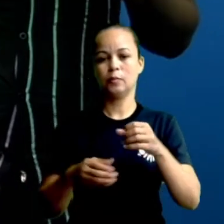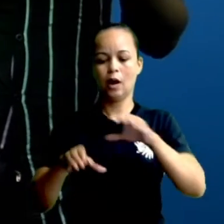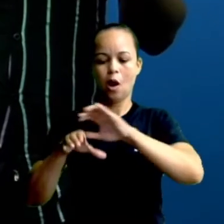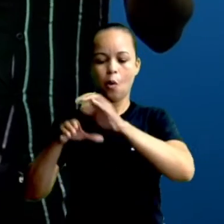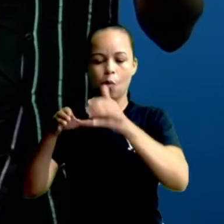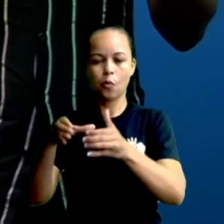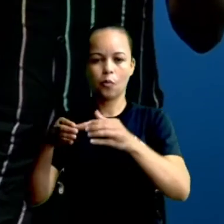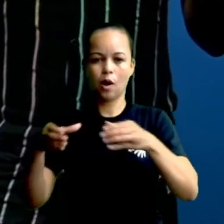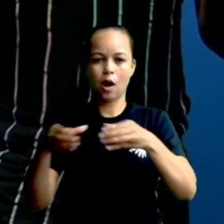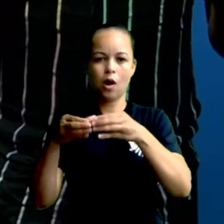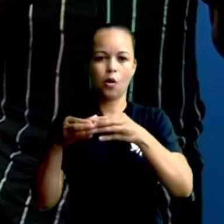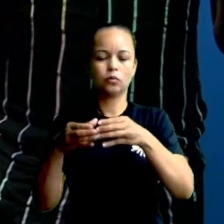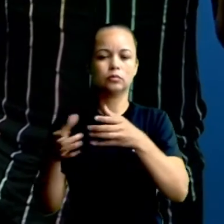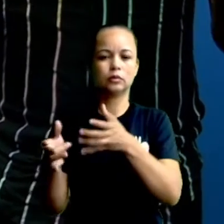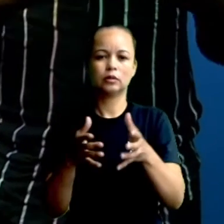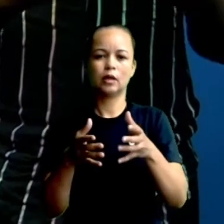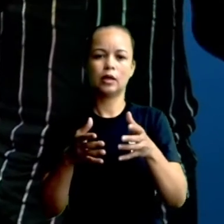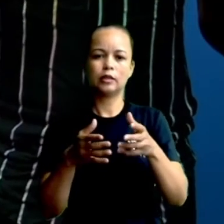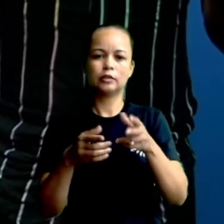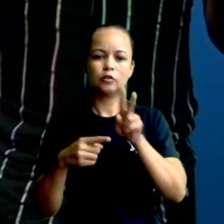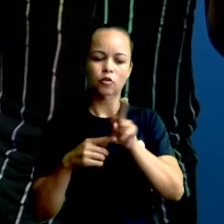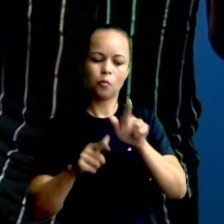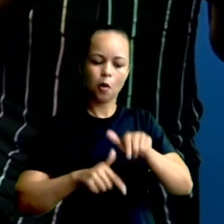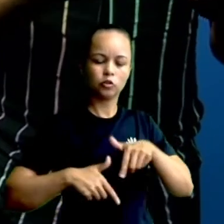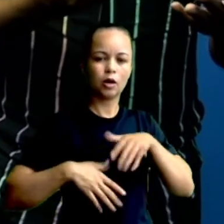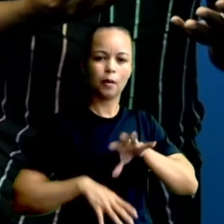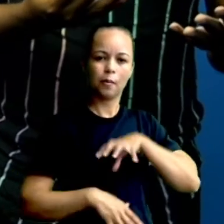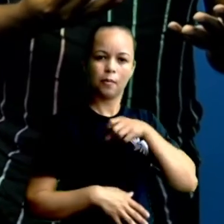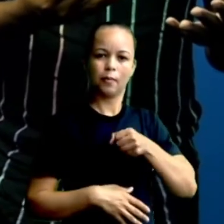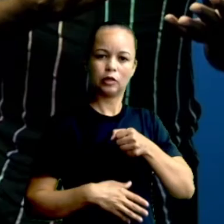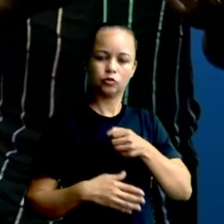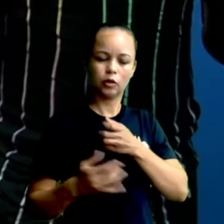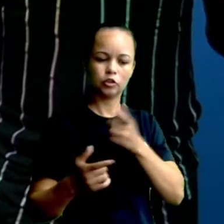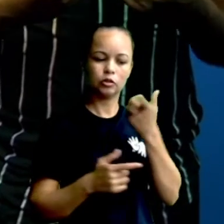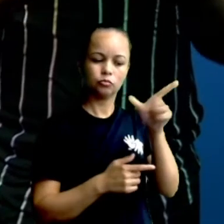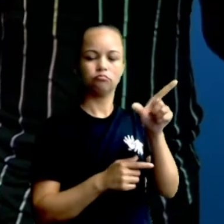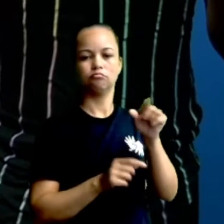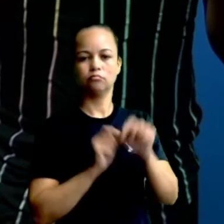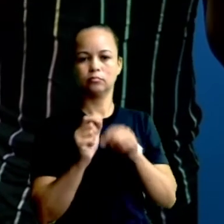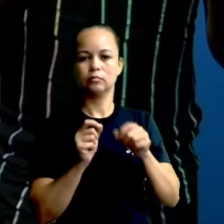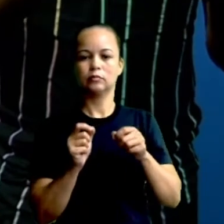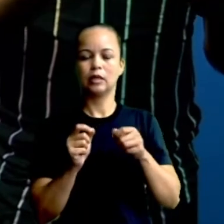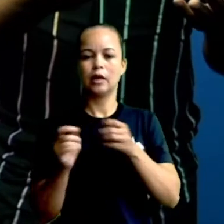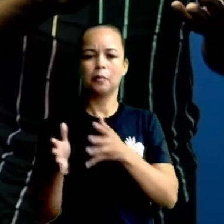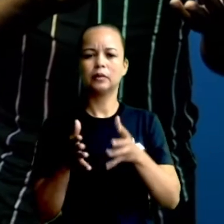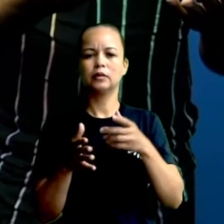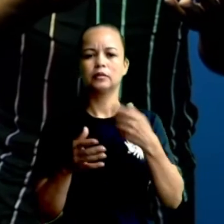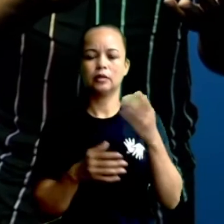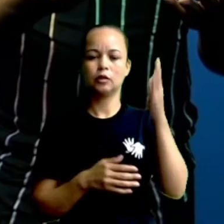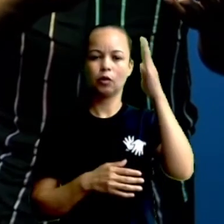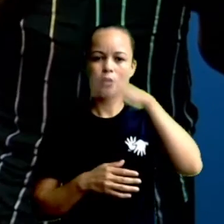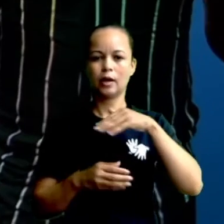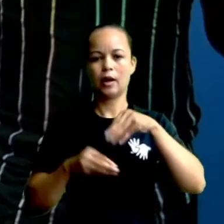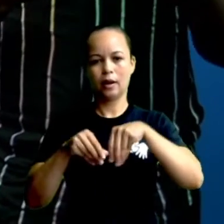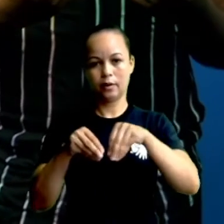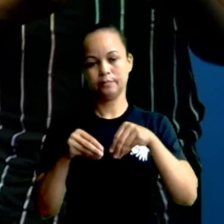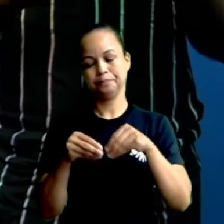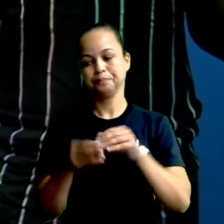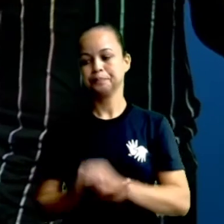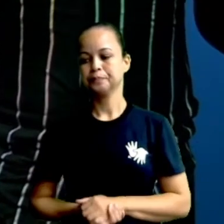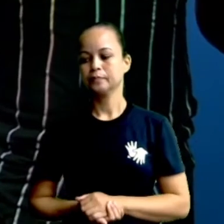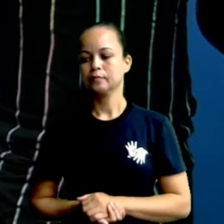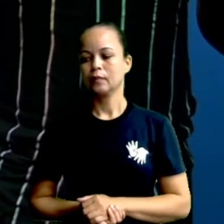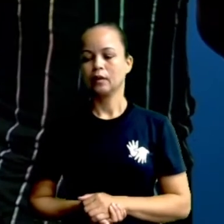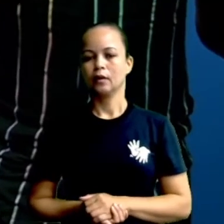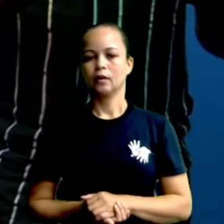aldeamento se prevalecer ao outro, né, se mostrar mais forte do que o outro, certo? E para acessar aquela terra sem mal, como eu falei para vocês.